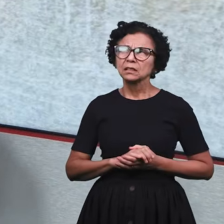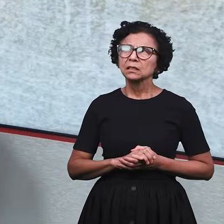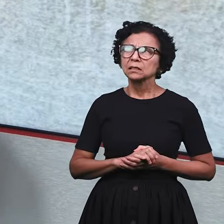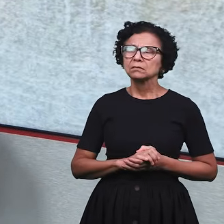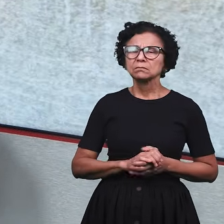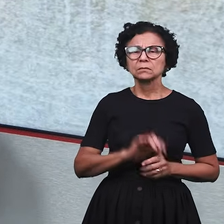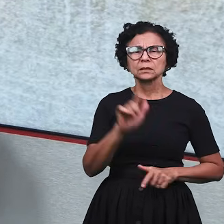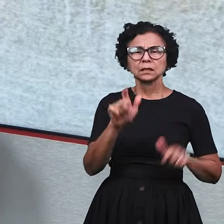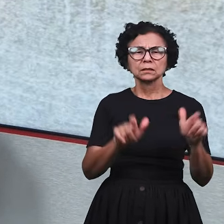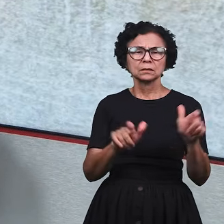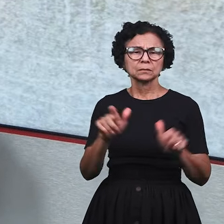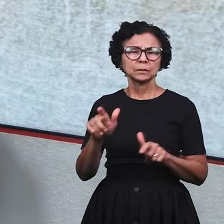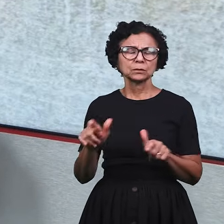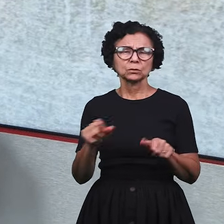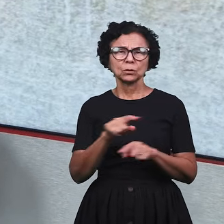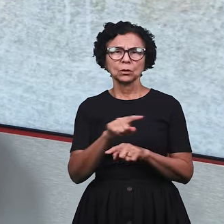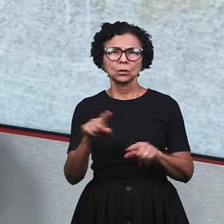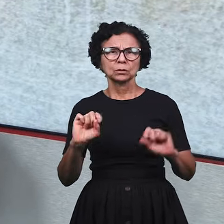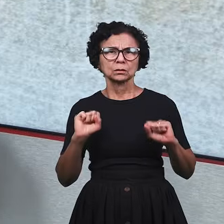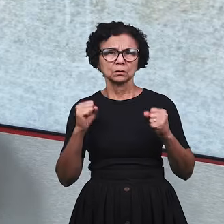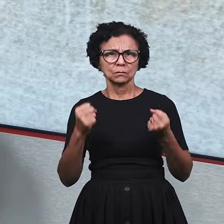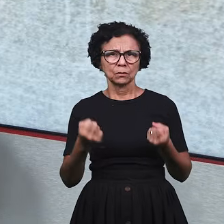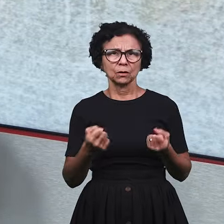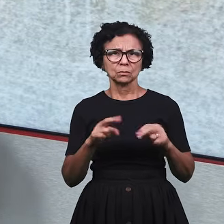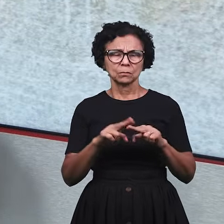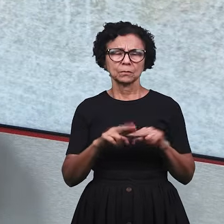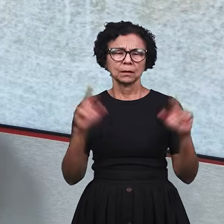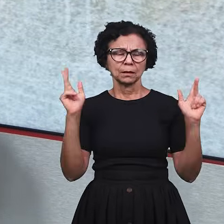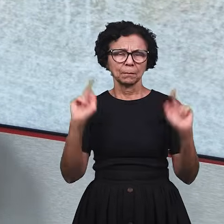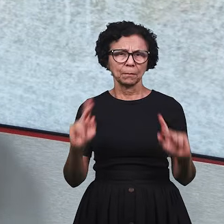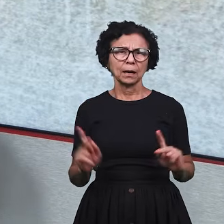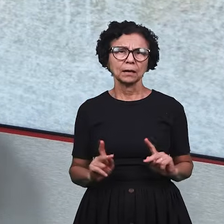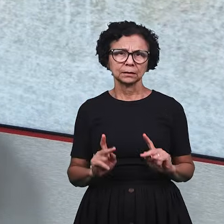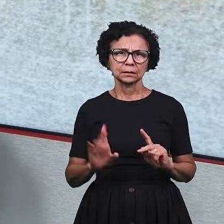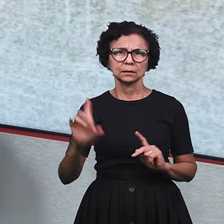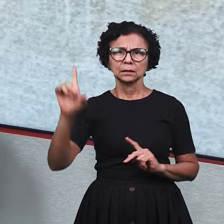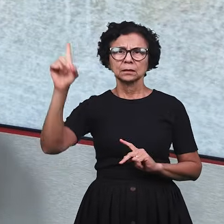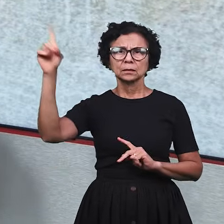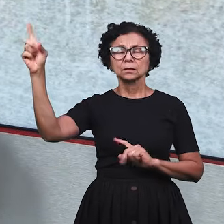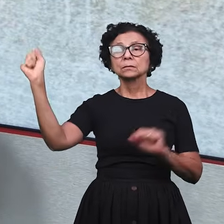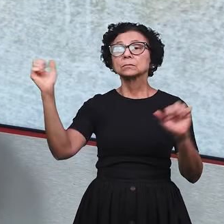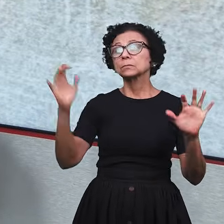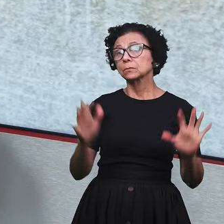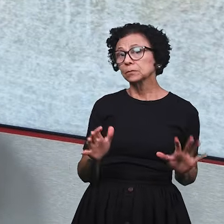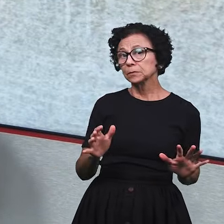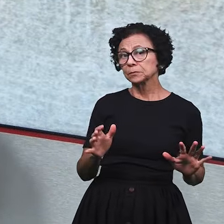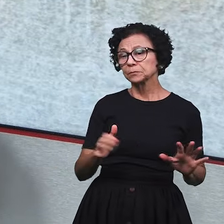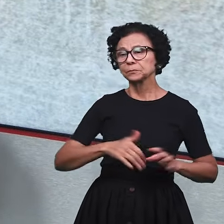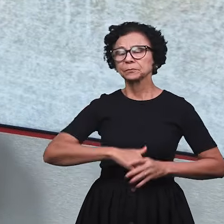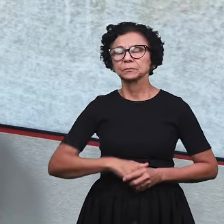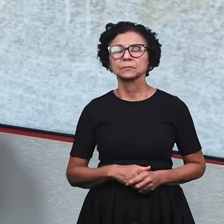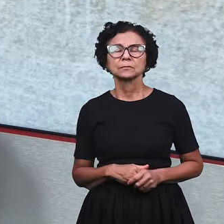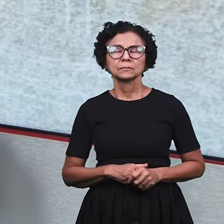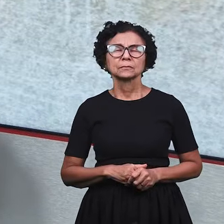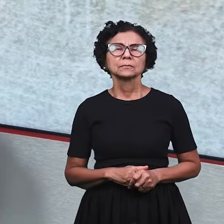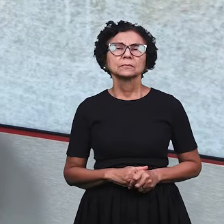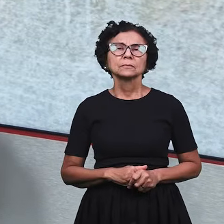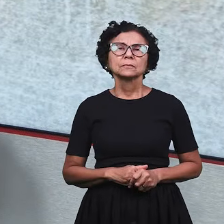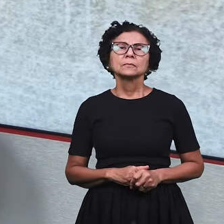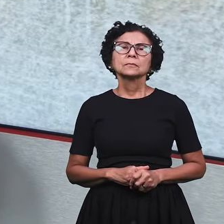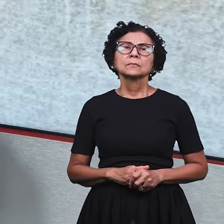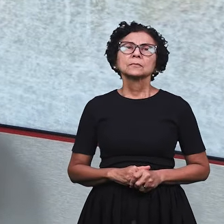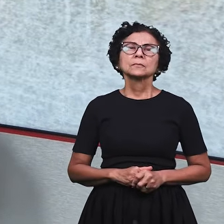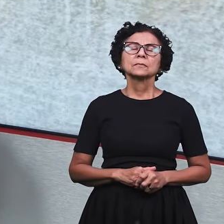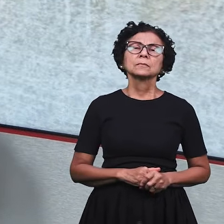de Deus para aqueles que promovem a paz entre os povos? Bom, essas e outras perguntas são normalmente